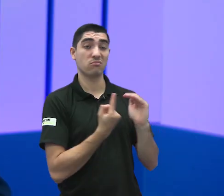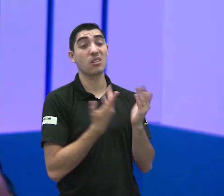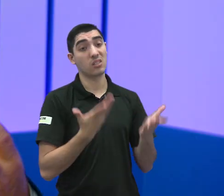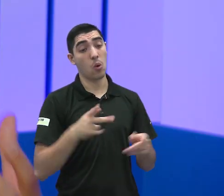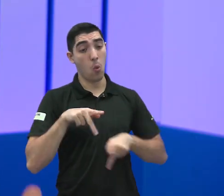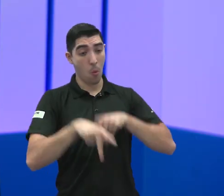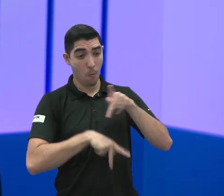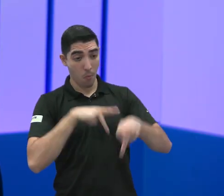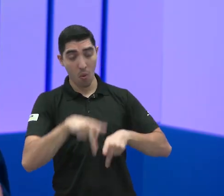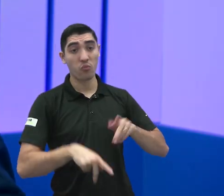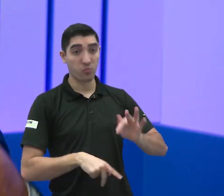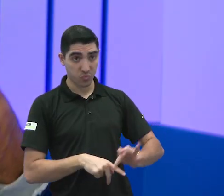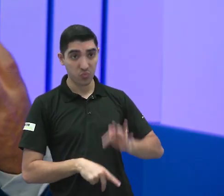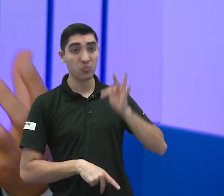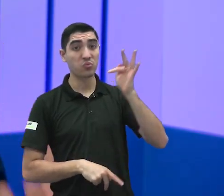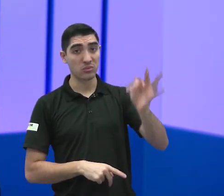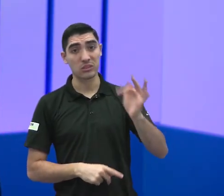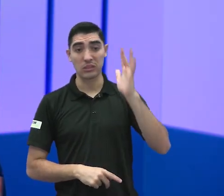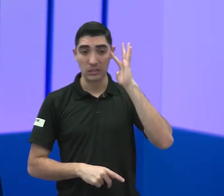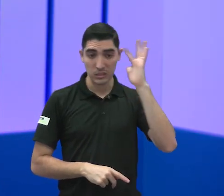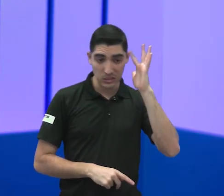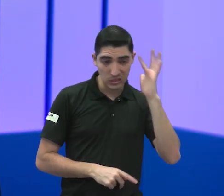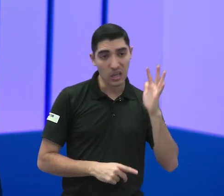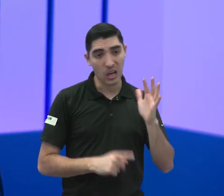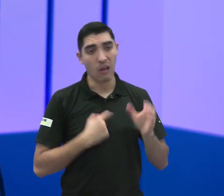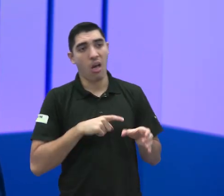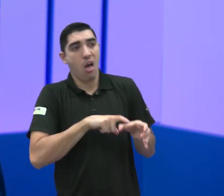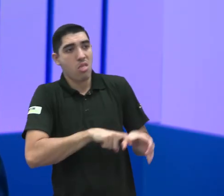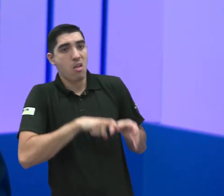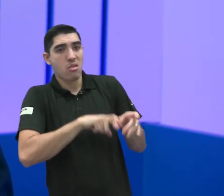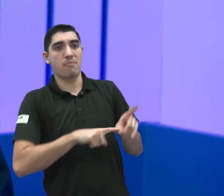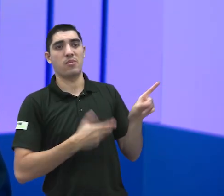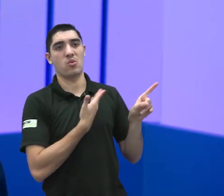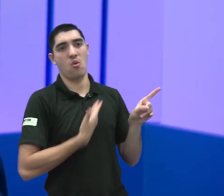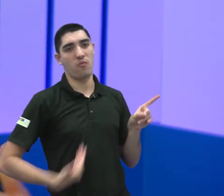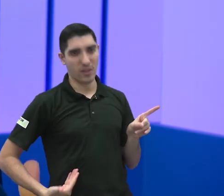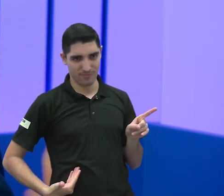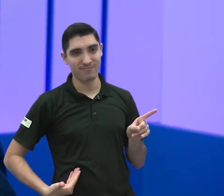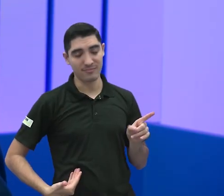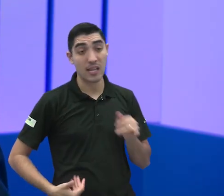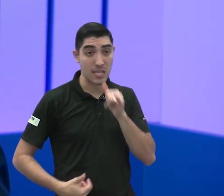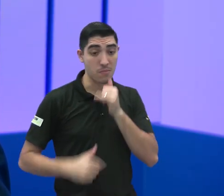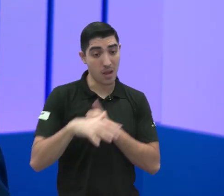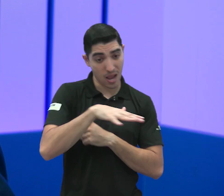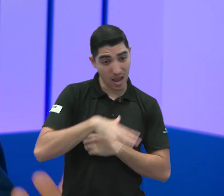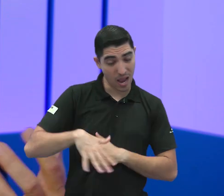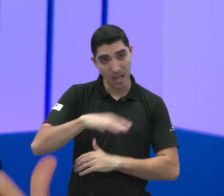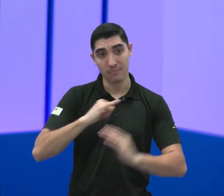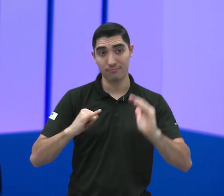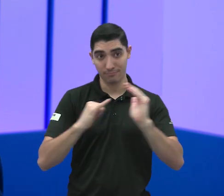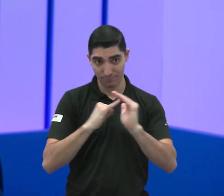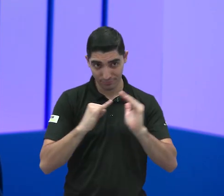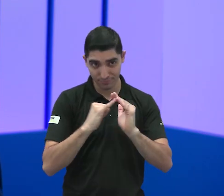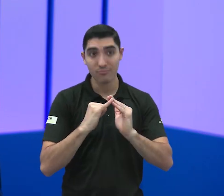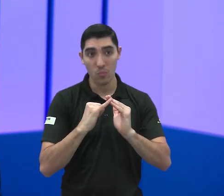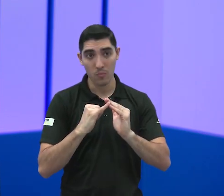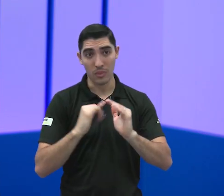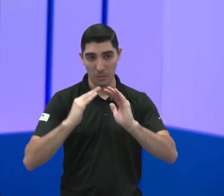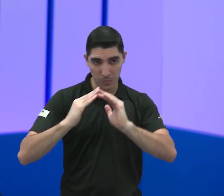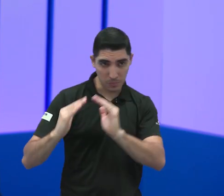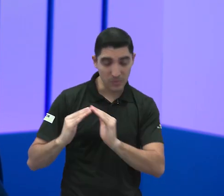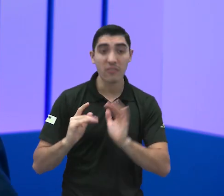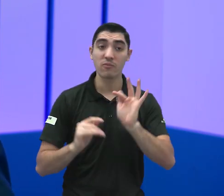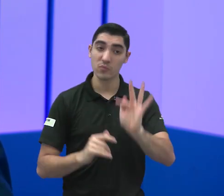população dependente de inúmeras iniciativas do poder público. Então, na área habitacional, esse impacto a curto